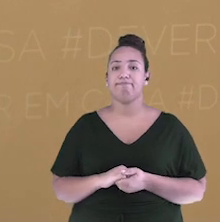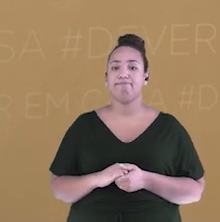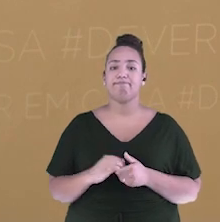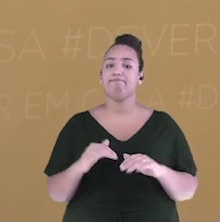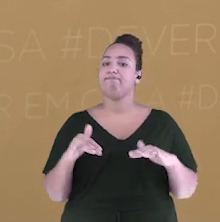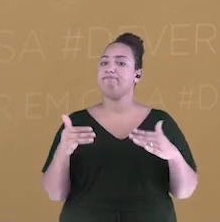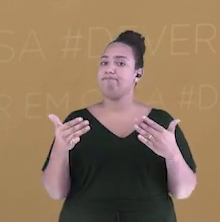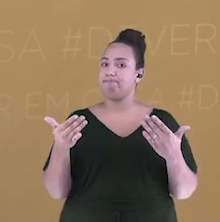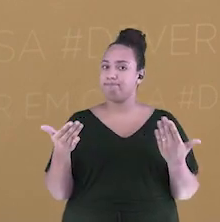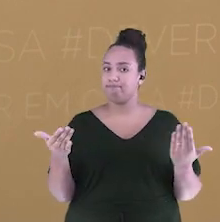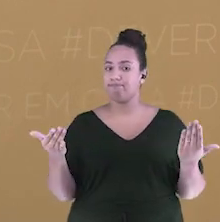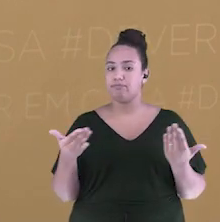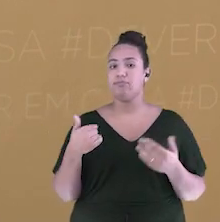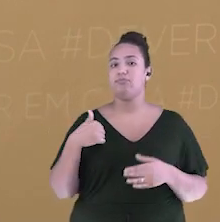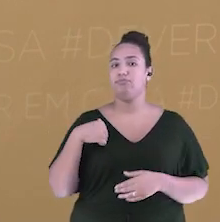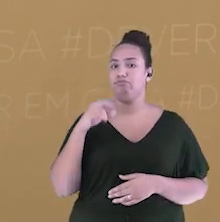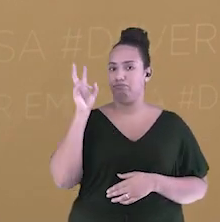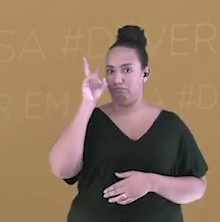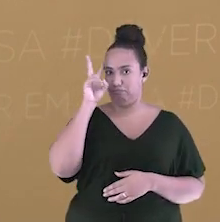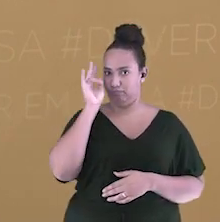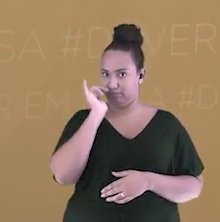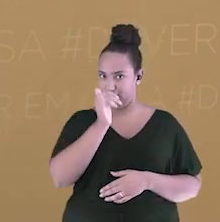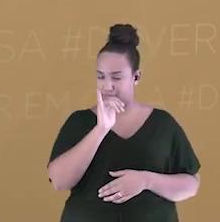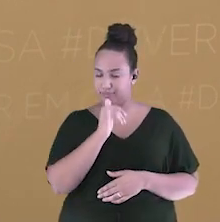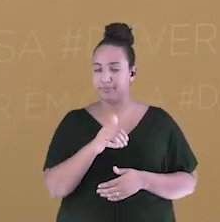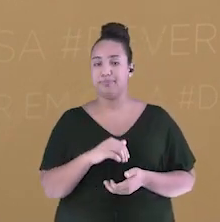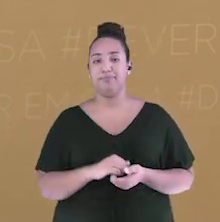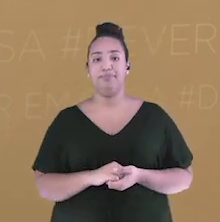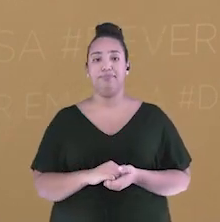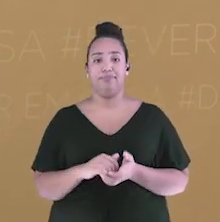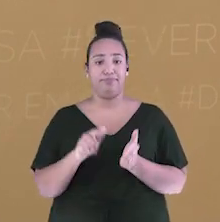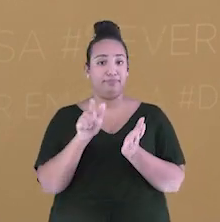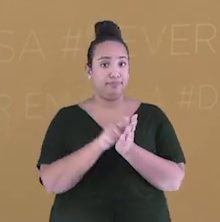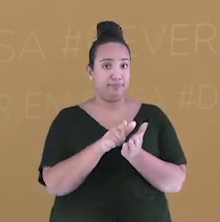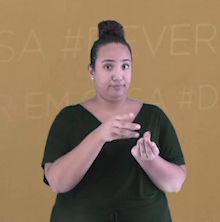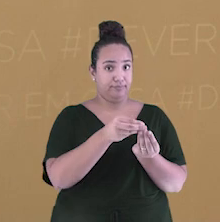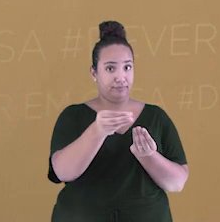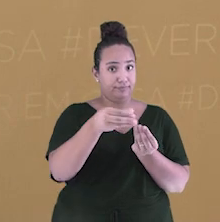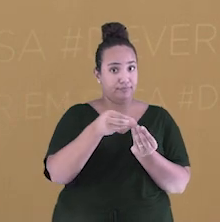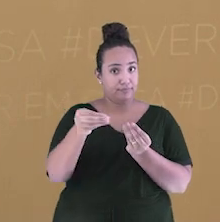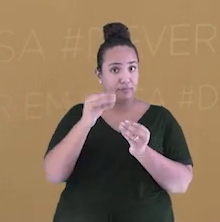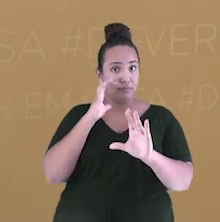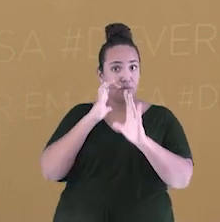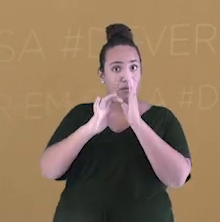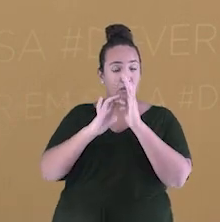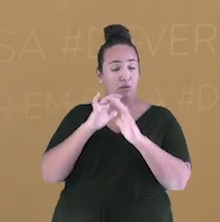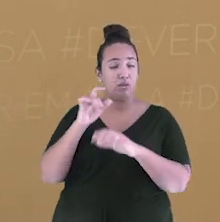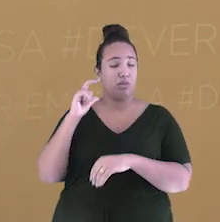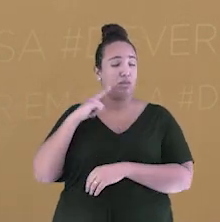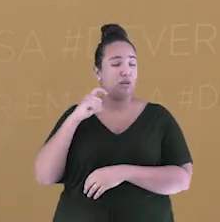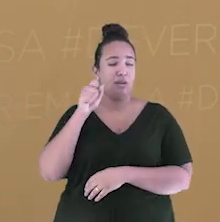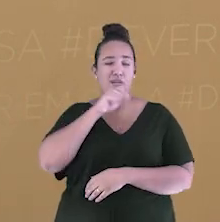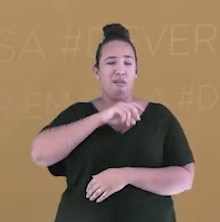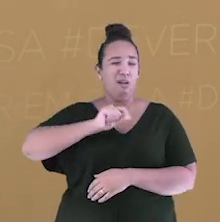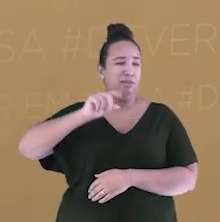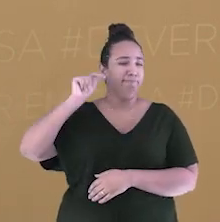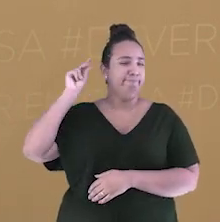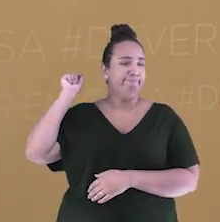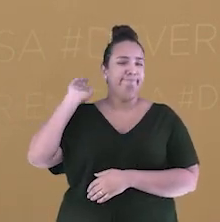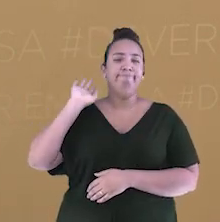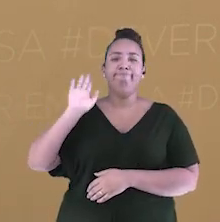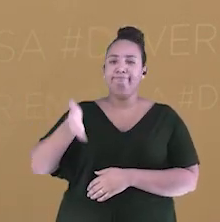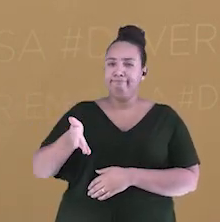Vamos com um pouquinho de história. Os folhetos, como meio público de comunicação, existem há muito